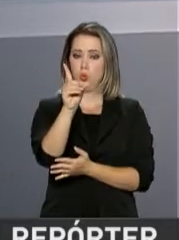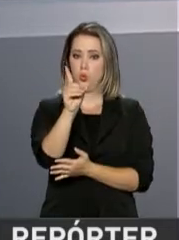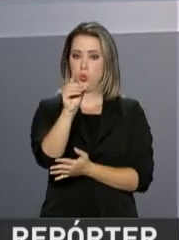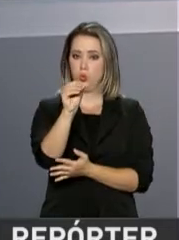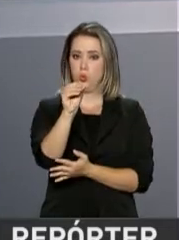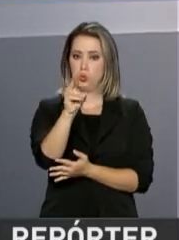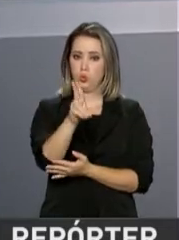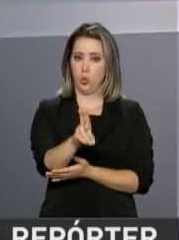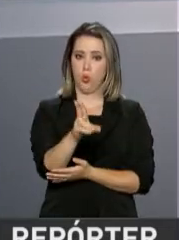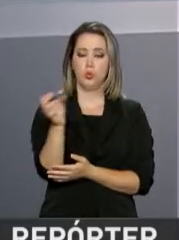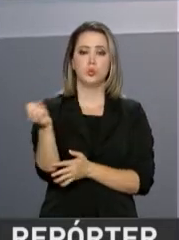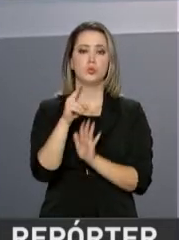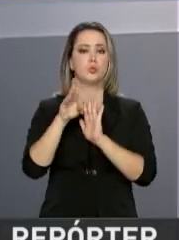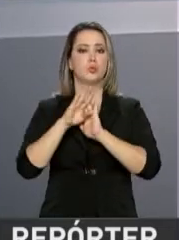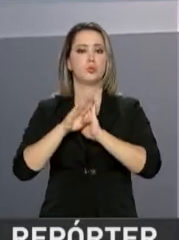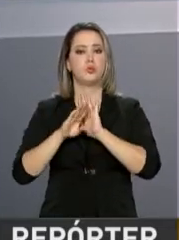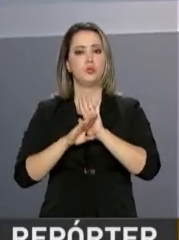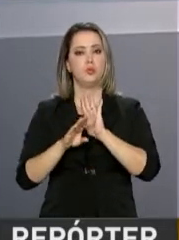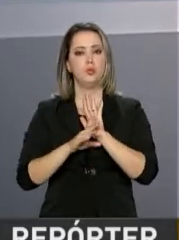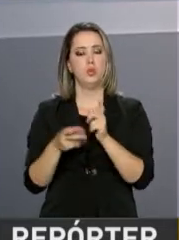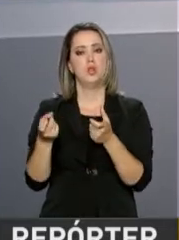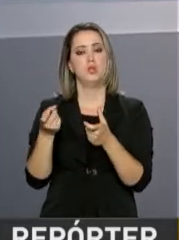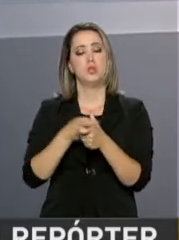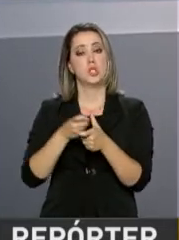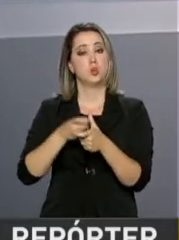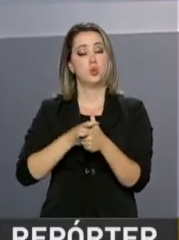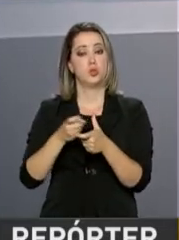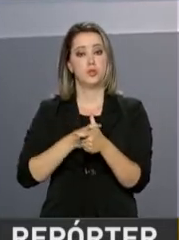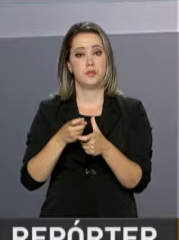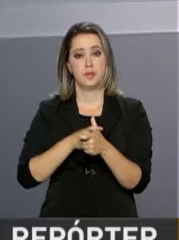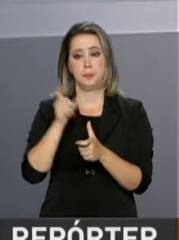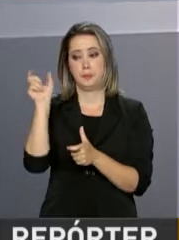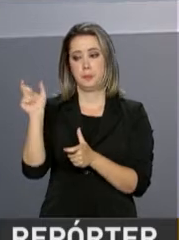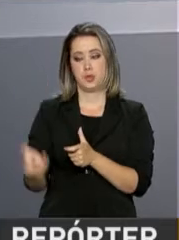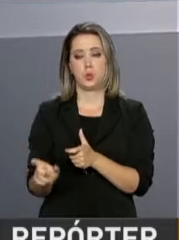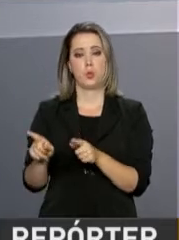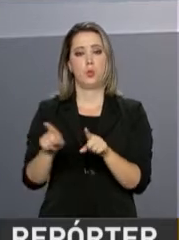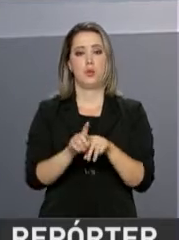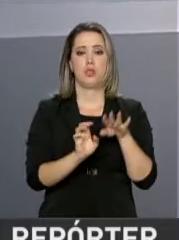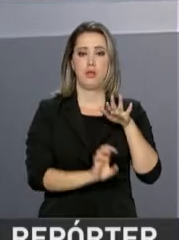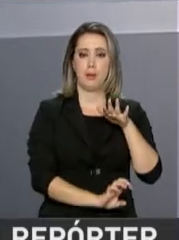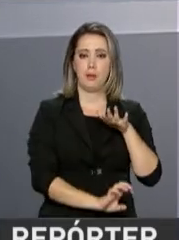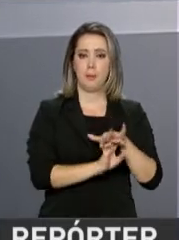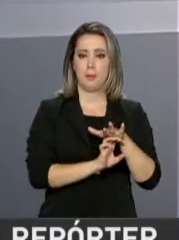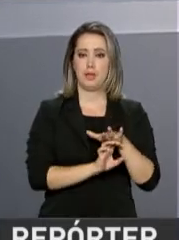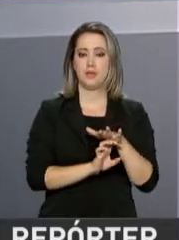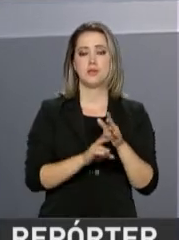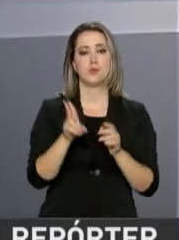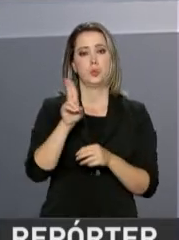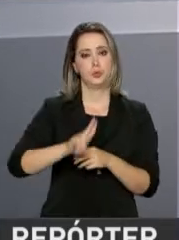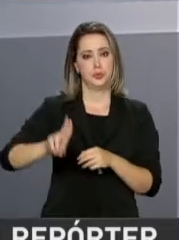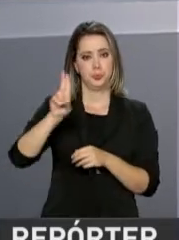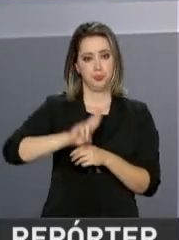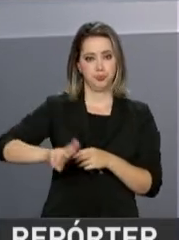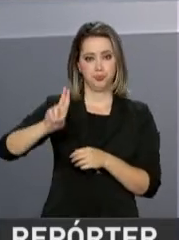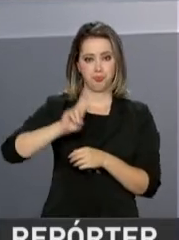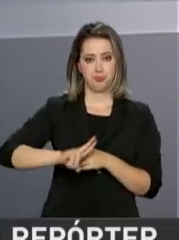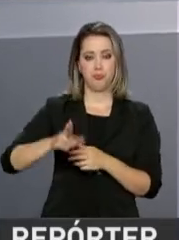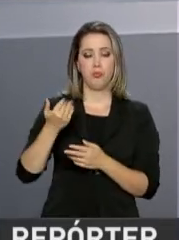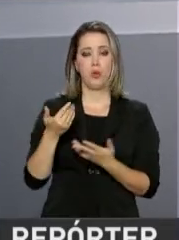do novo programa de renegociação de dívidas de pessoas físicas e empresas como a união o programa